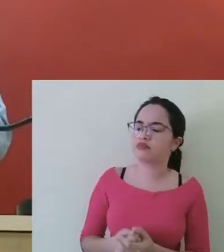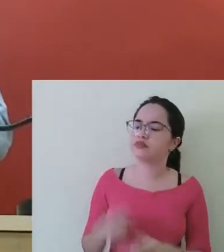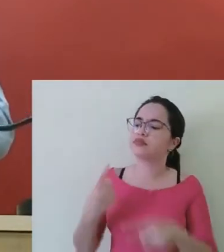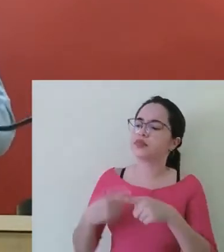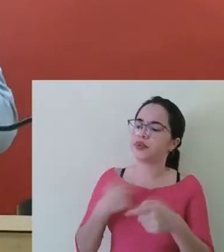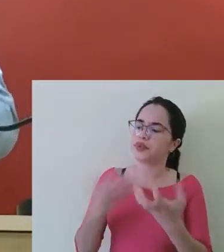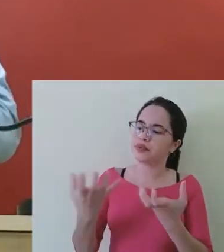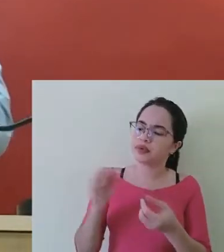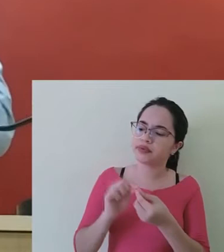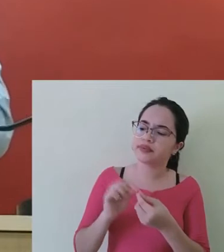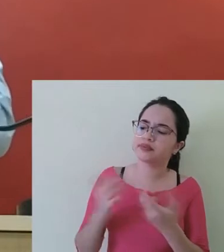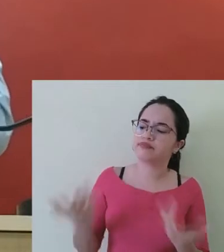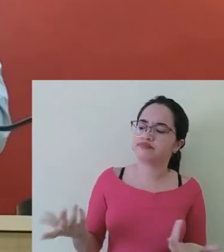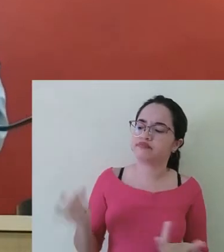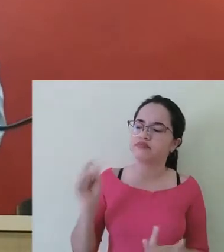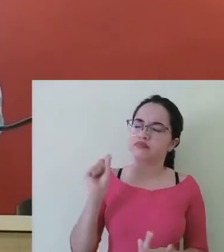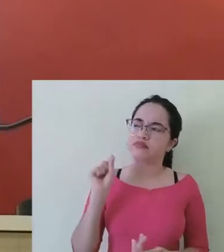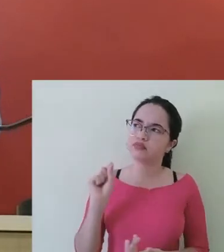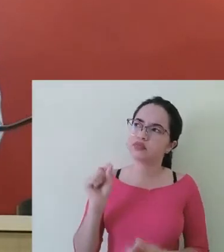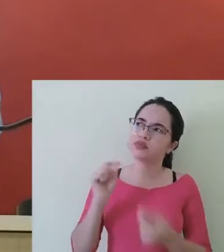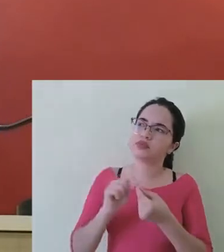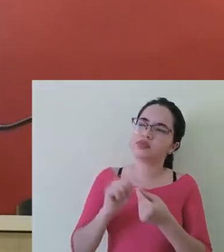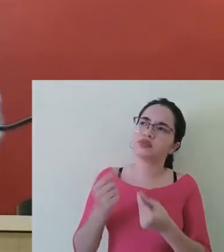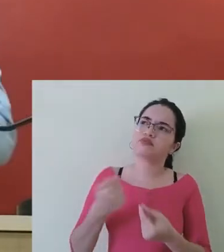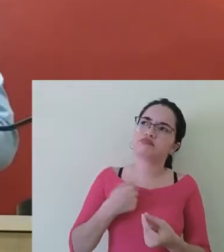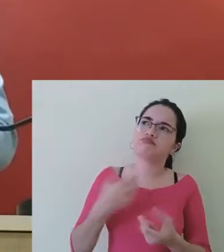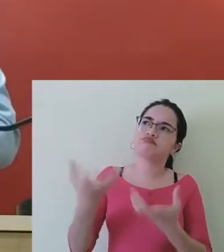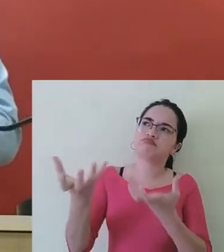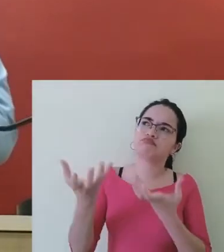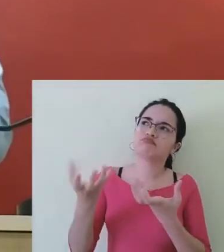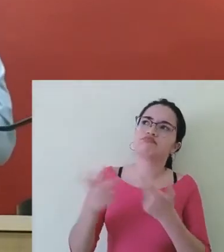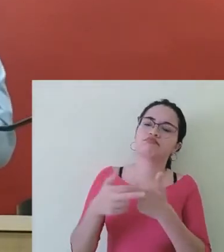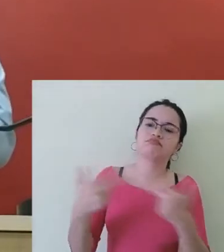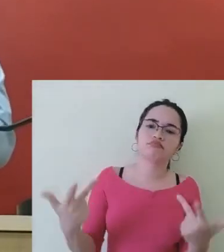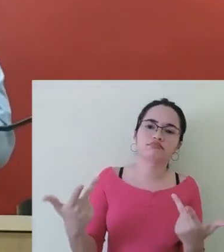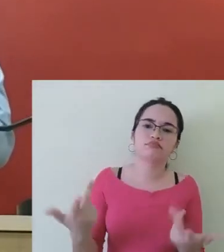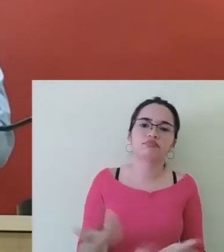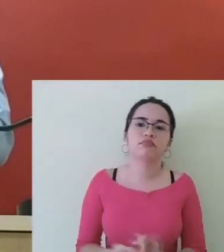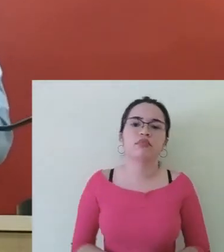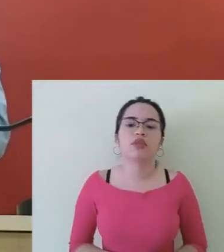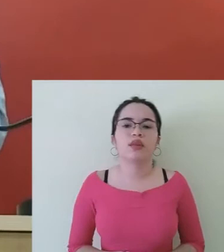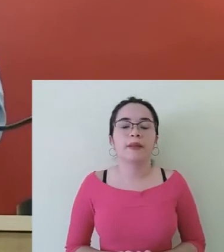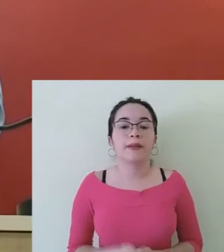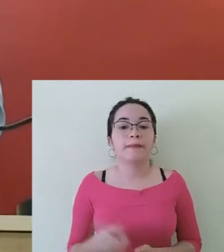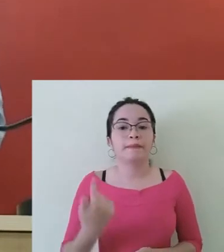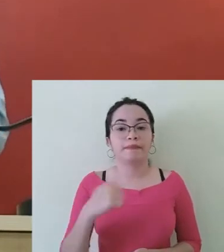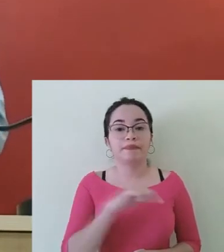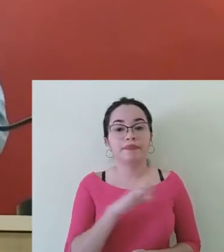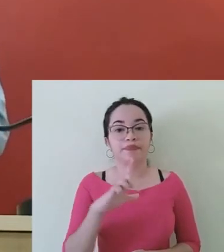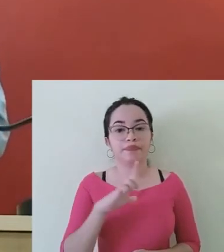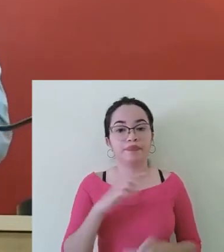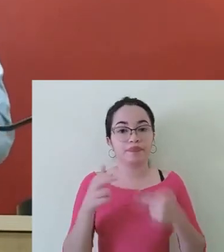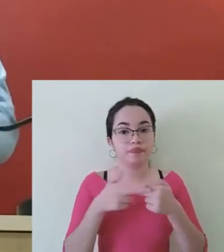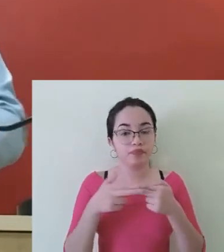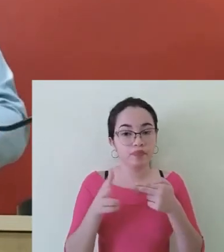fazer isso? O que está me inclinando a desejar tal coisa? E nós temos